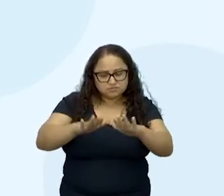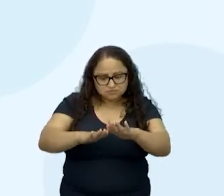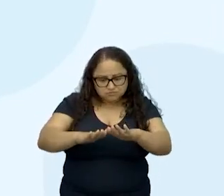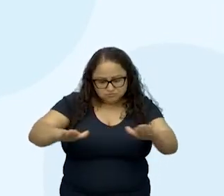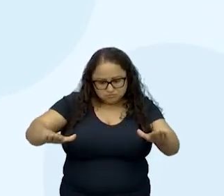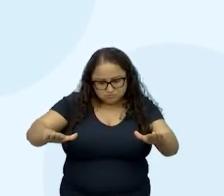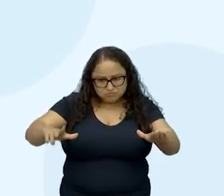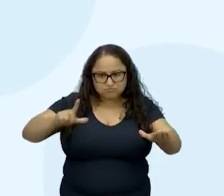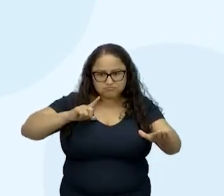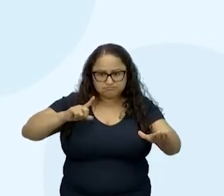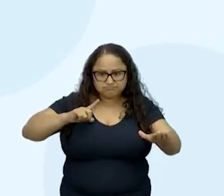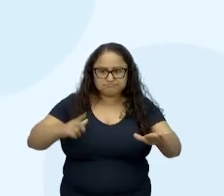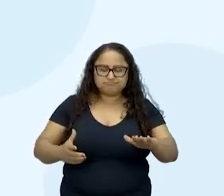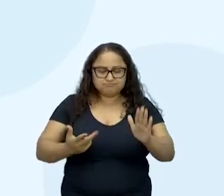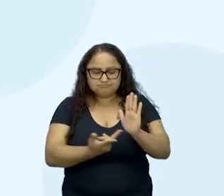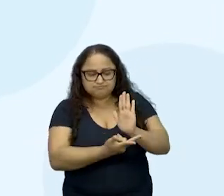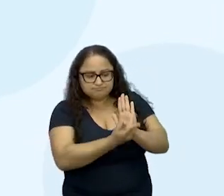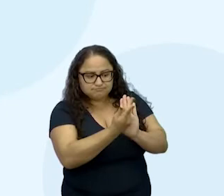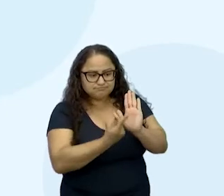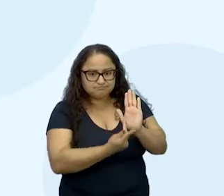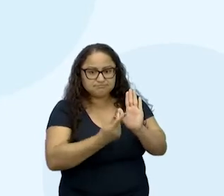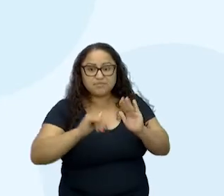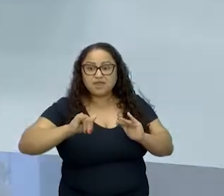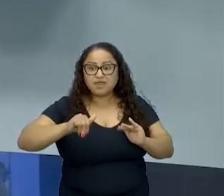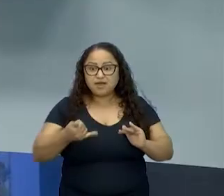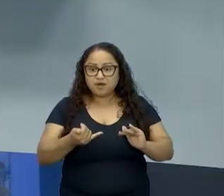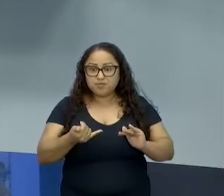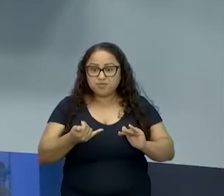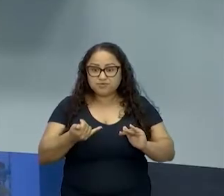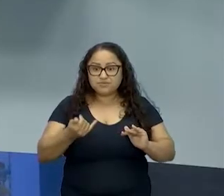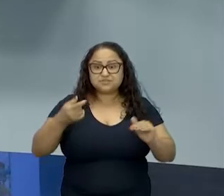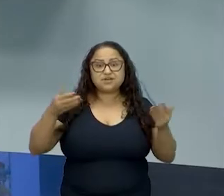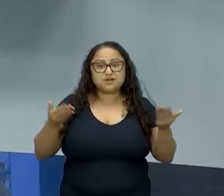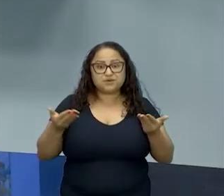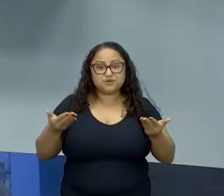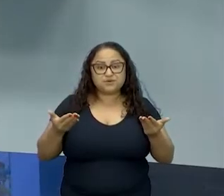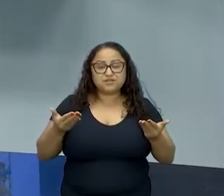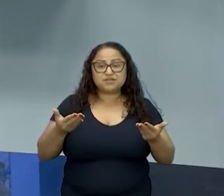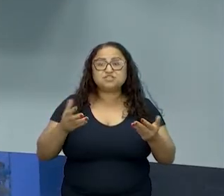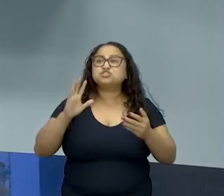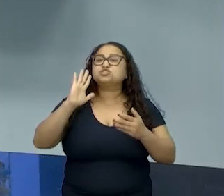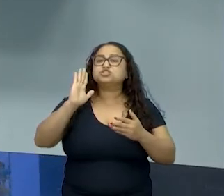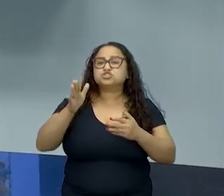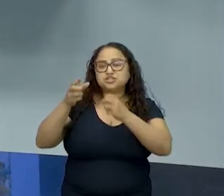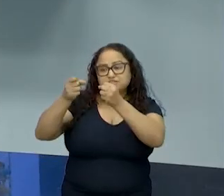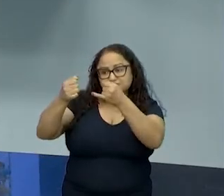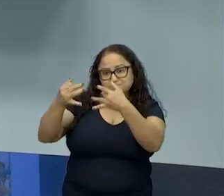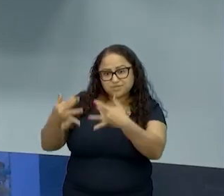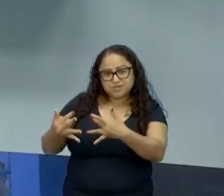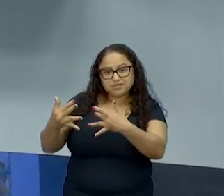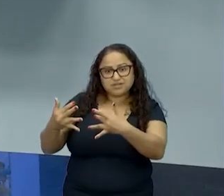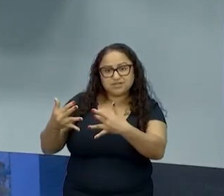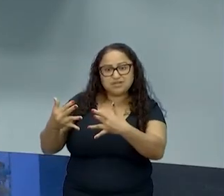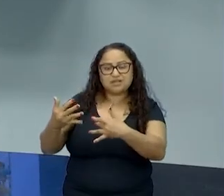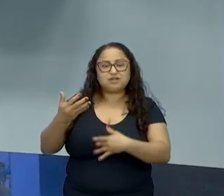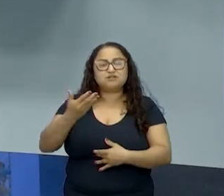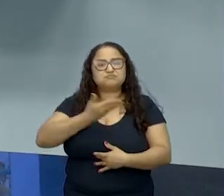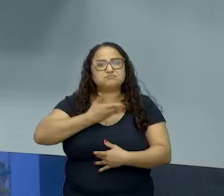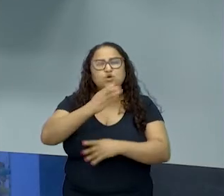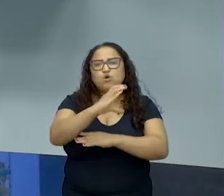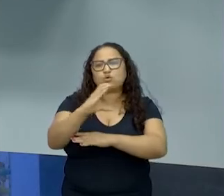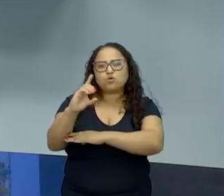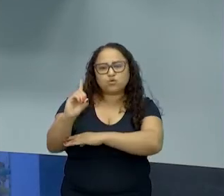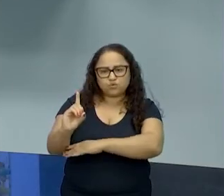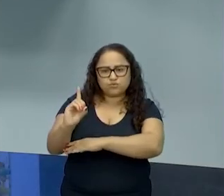tá? E eu quero aproveitar aqui e já falar aqui para os meus colegas de trabalho, para os